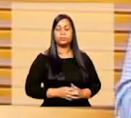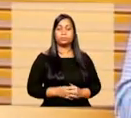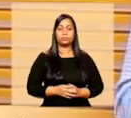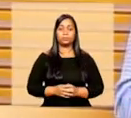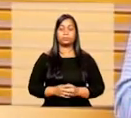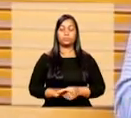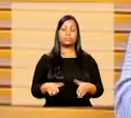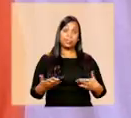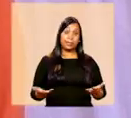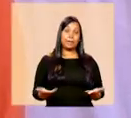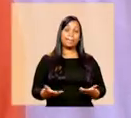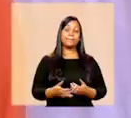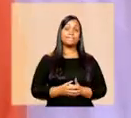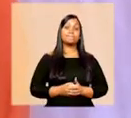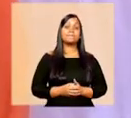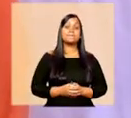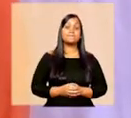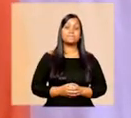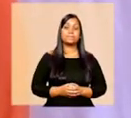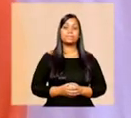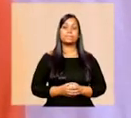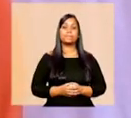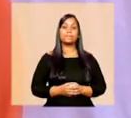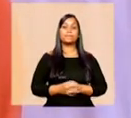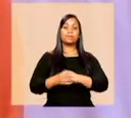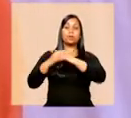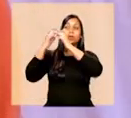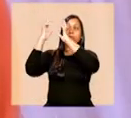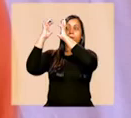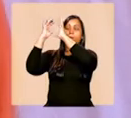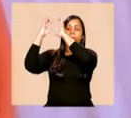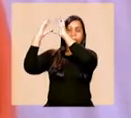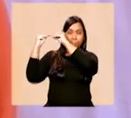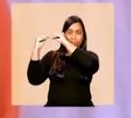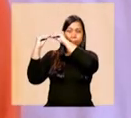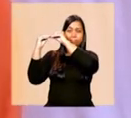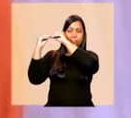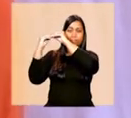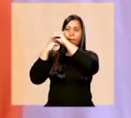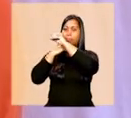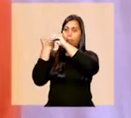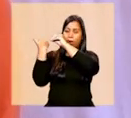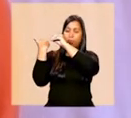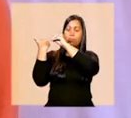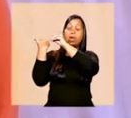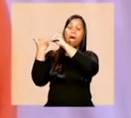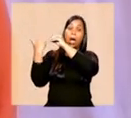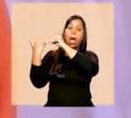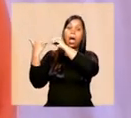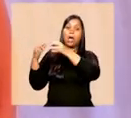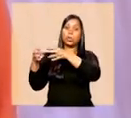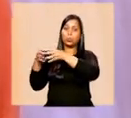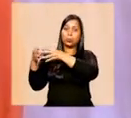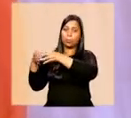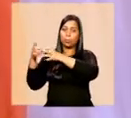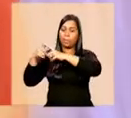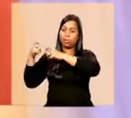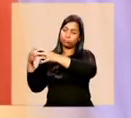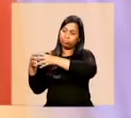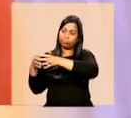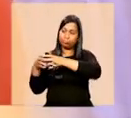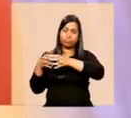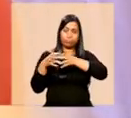abordagem? Tá, bom, depois do diagnóstico realizado, né, terminado, a equipe